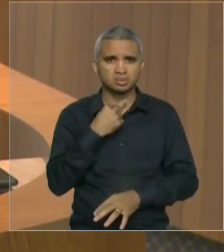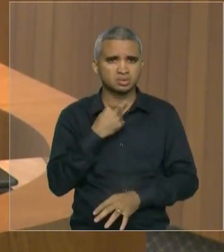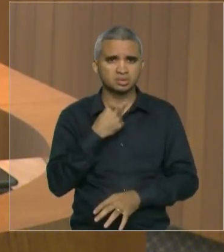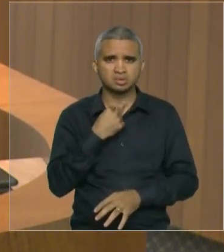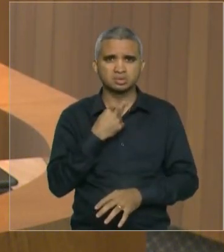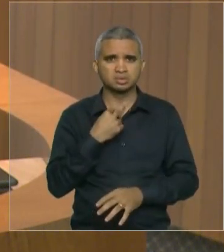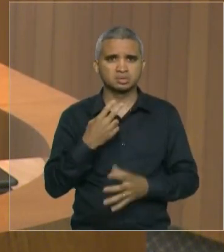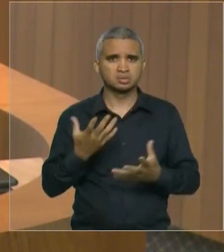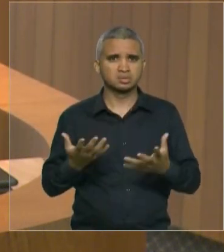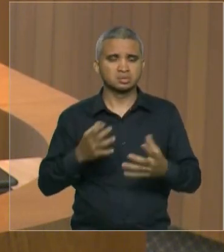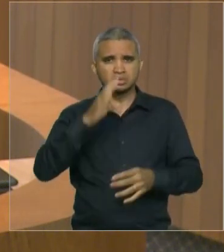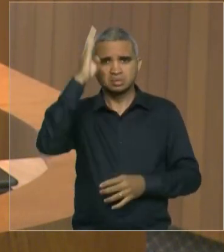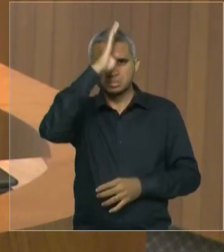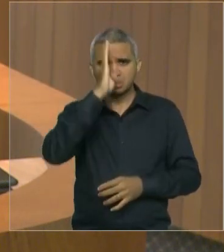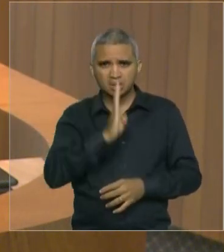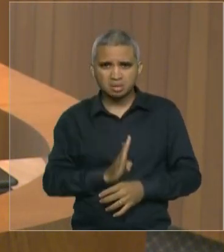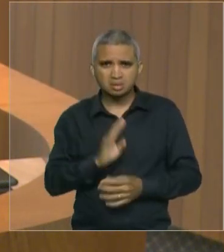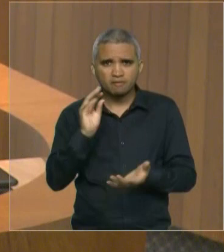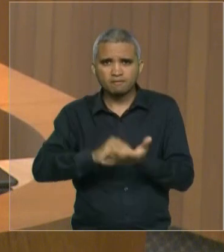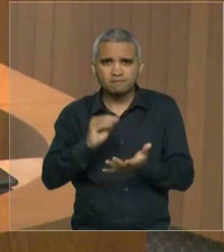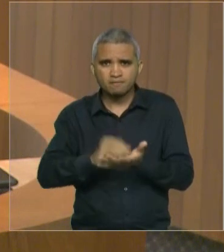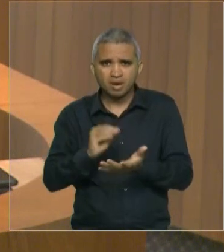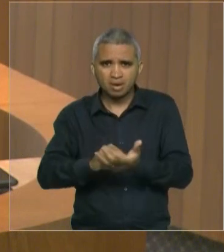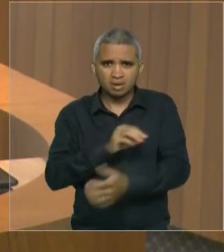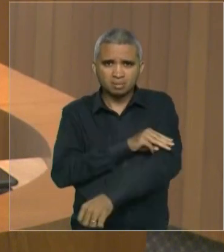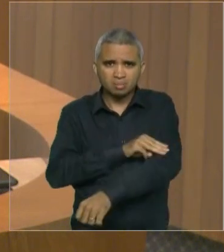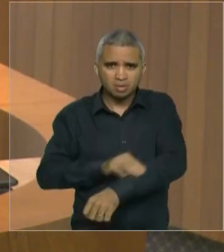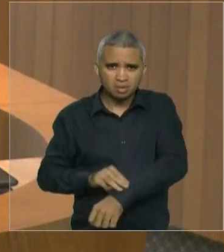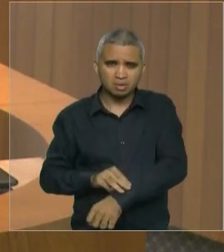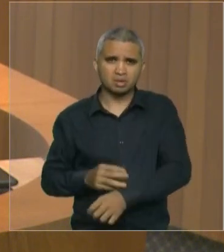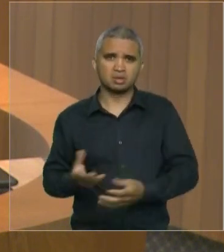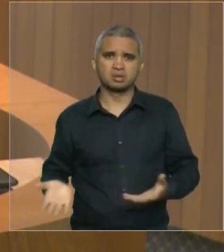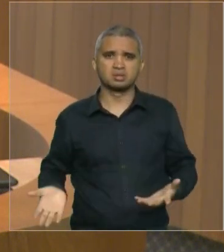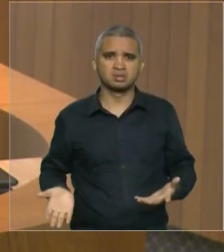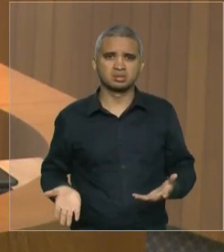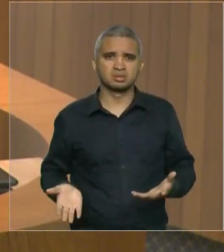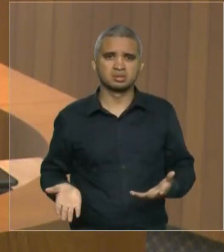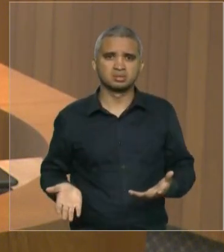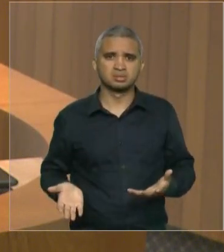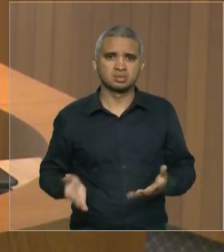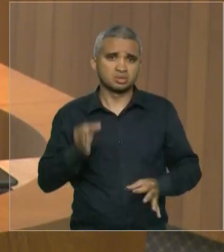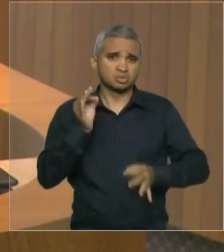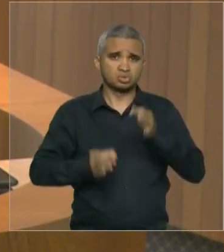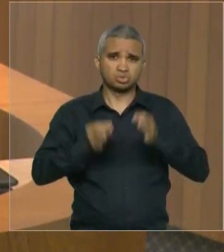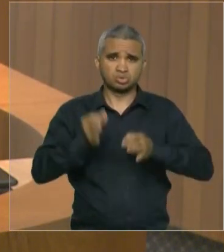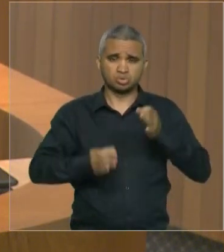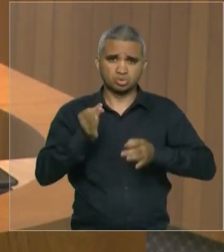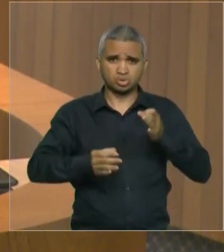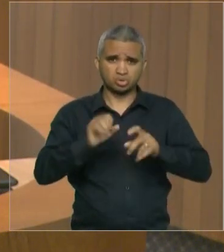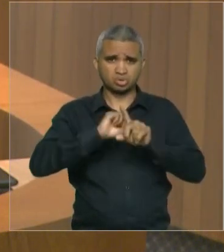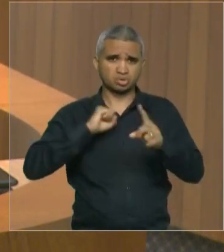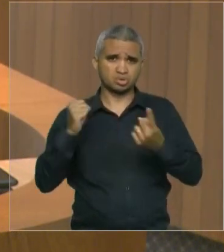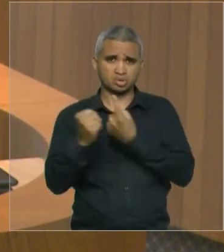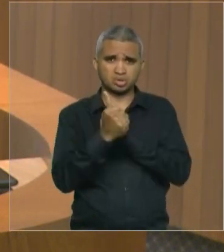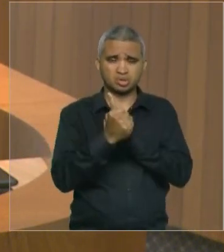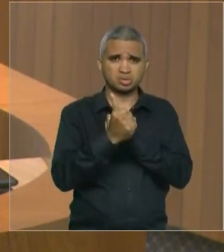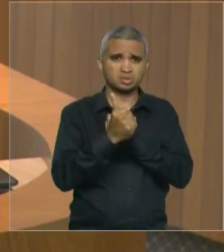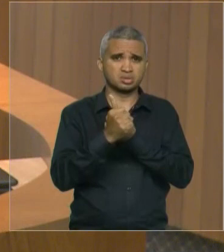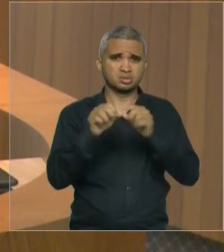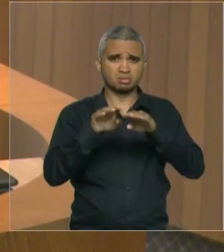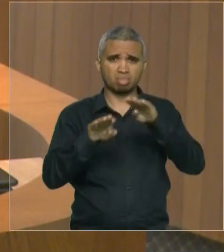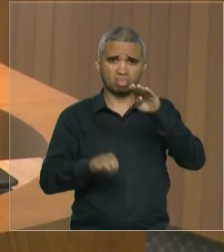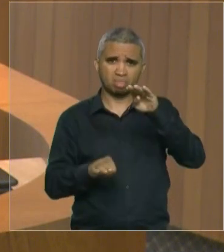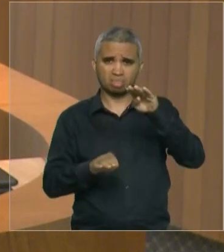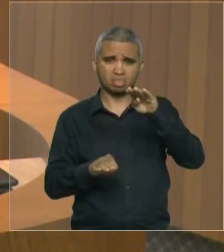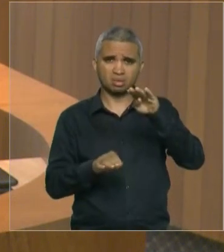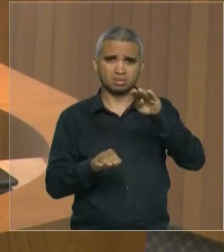moralidade, em que as situações funcionem, em que a justiça social saia do livro e seja uma realidade